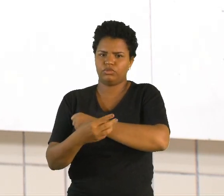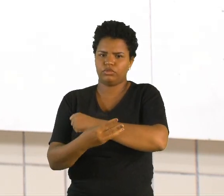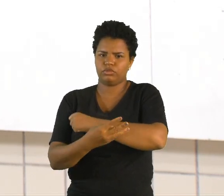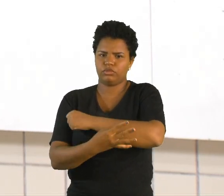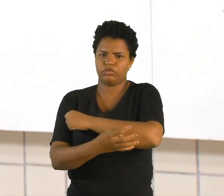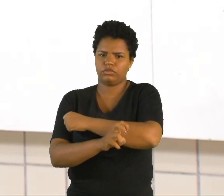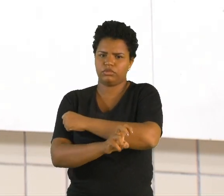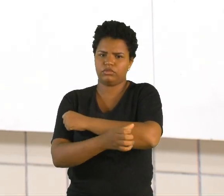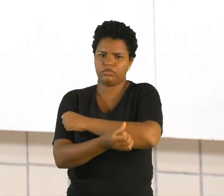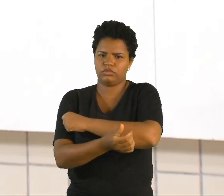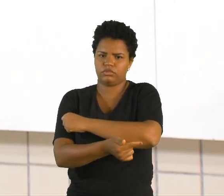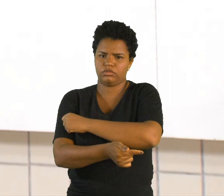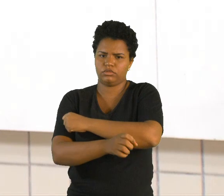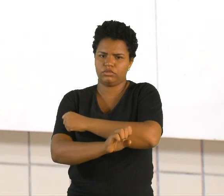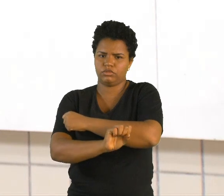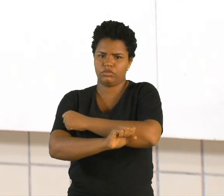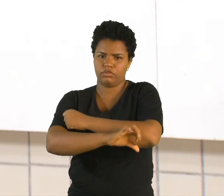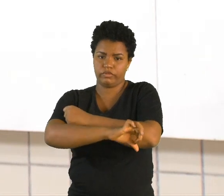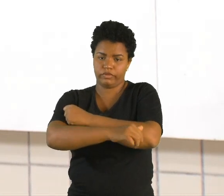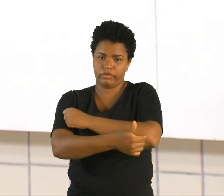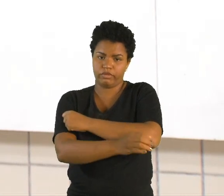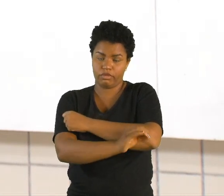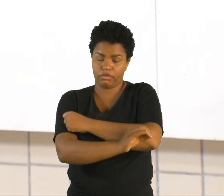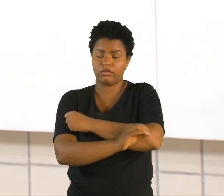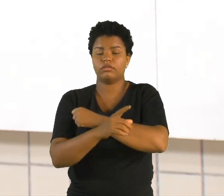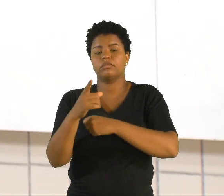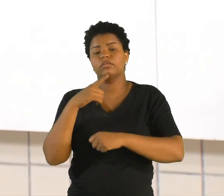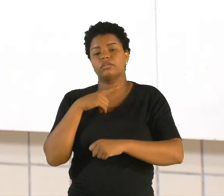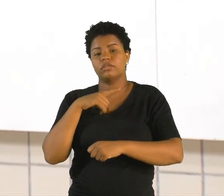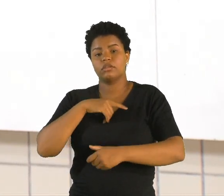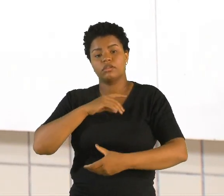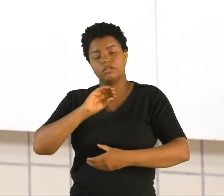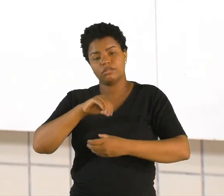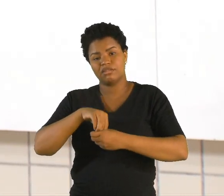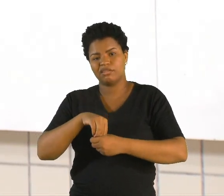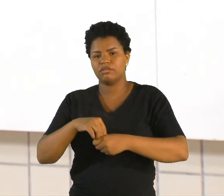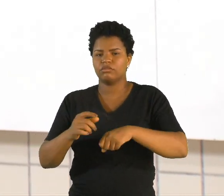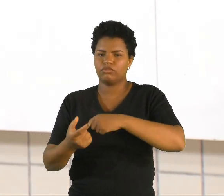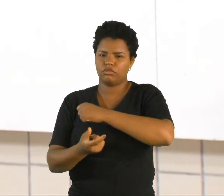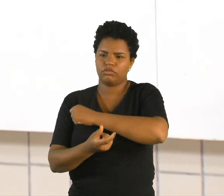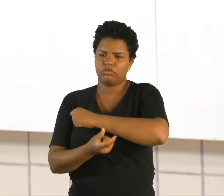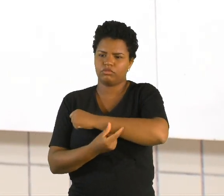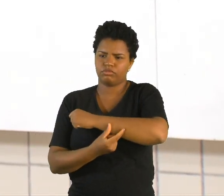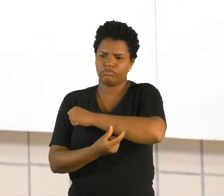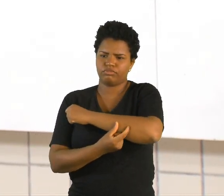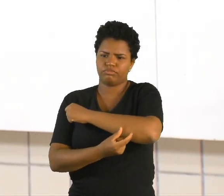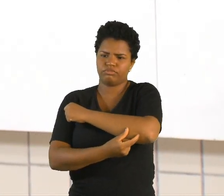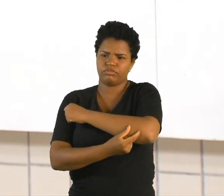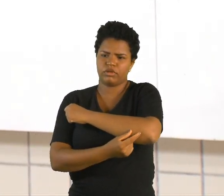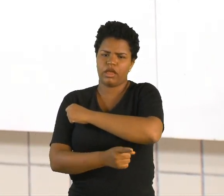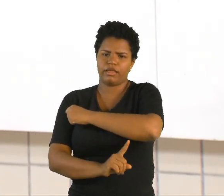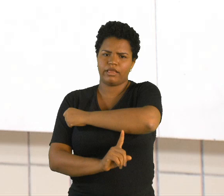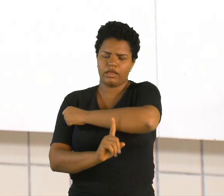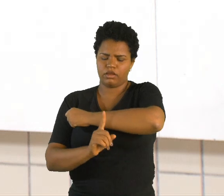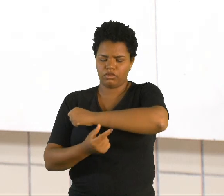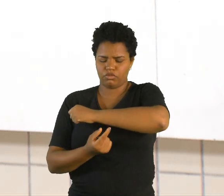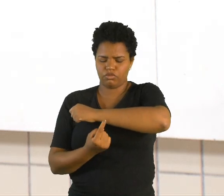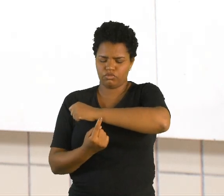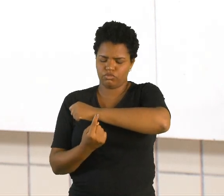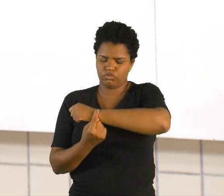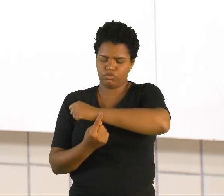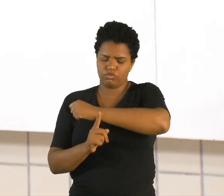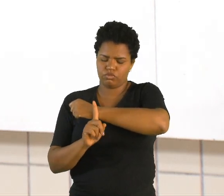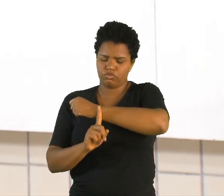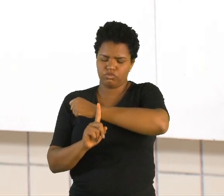10. Então, tem 10 tracinhos. Dentro desses tracinhos aqui, tem um maiorzinho que sempre fica no meio. Esse